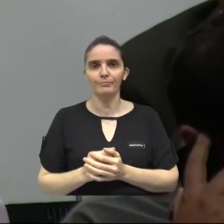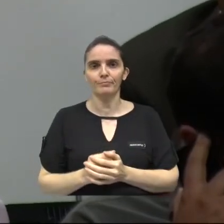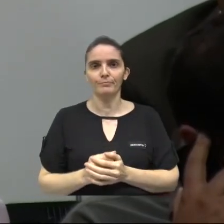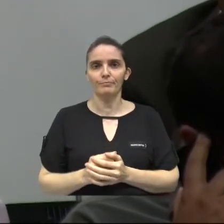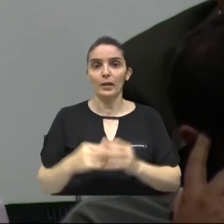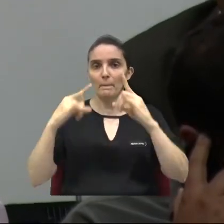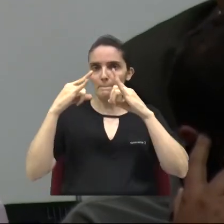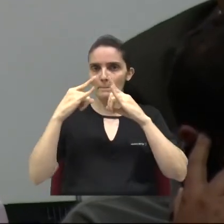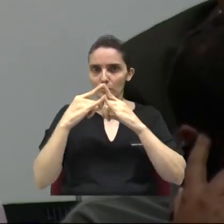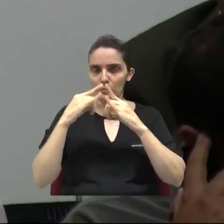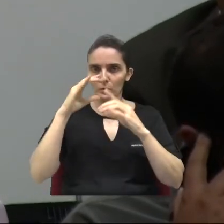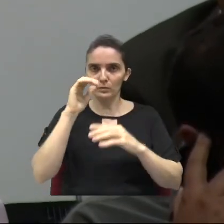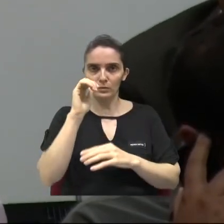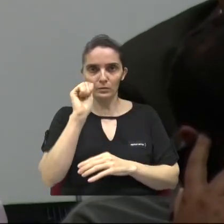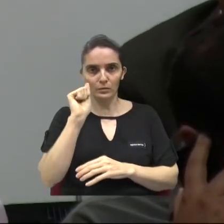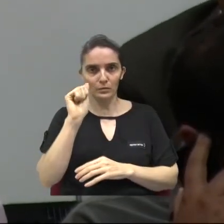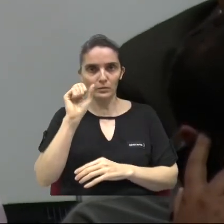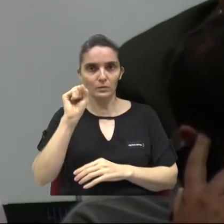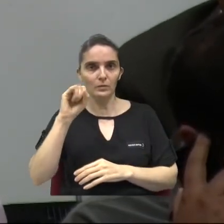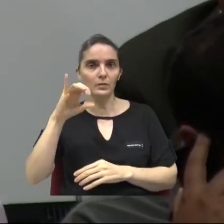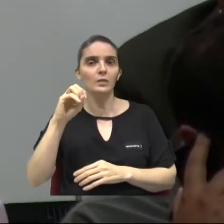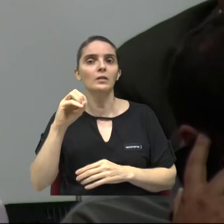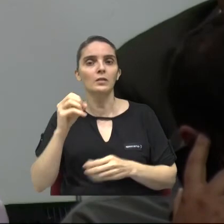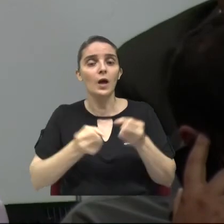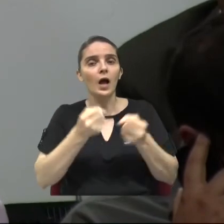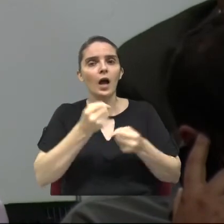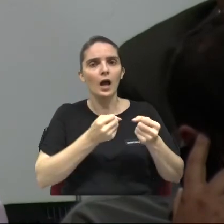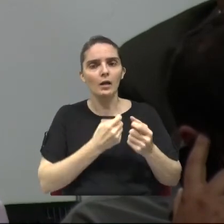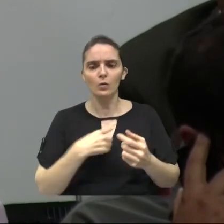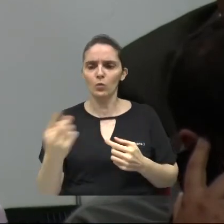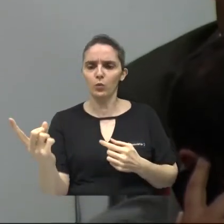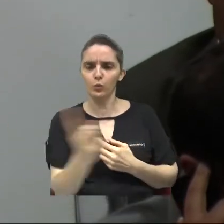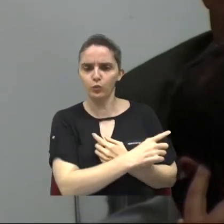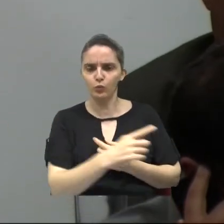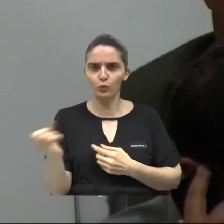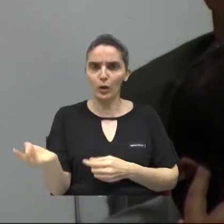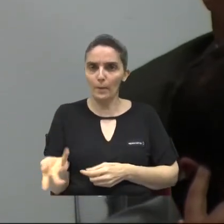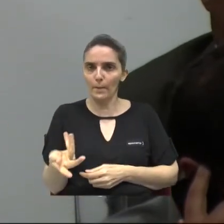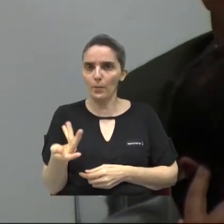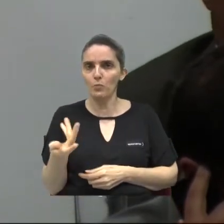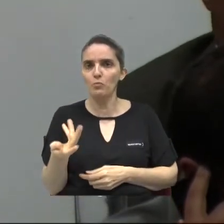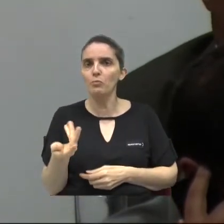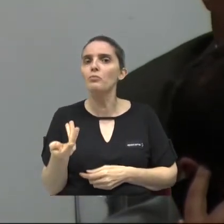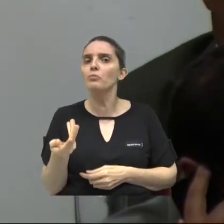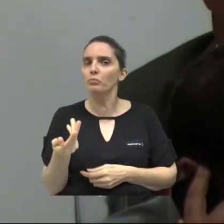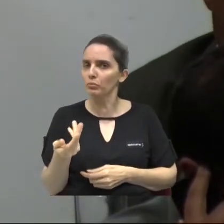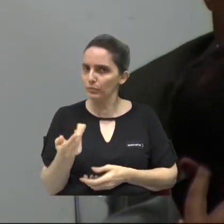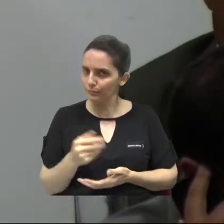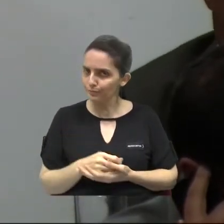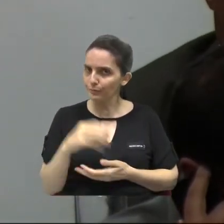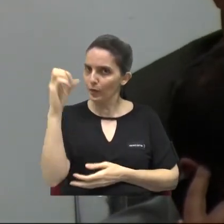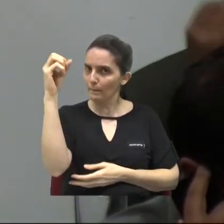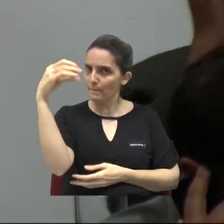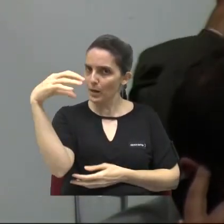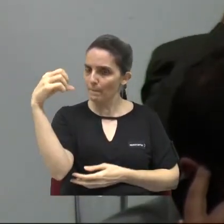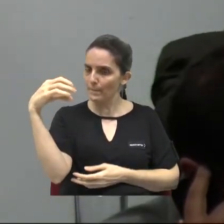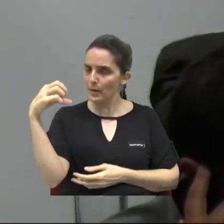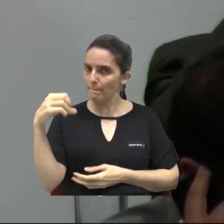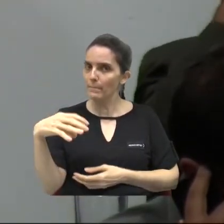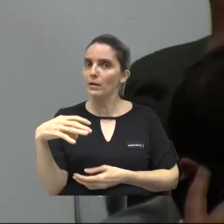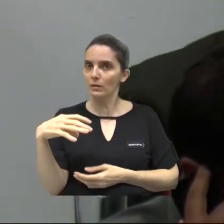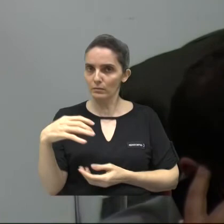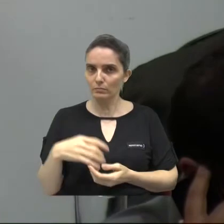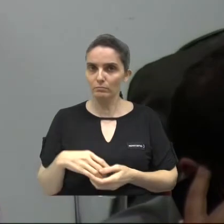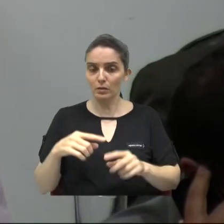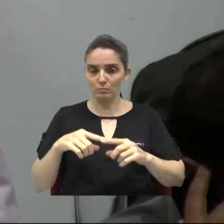Cássio, quantos carros passam lá, vereador? E a velocidade, né? Mesmo tendo semáforo na esquina, mas